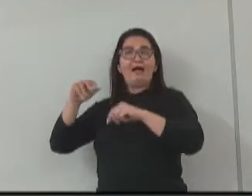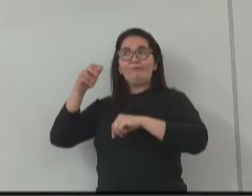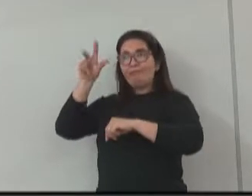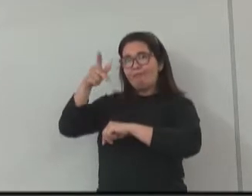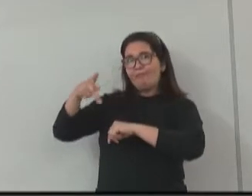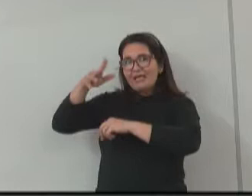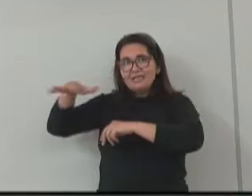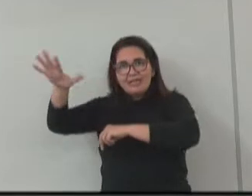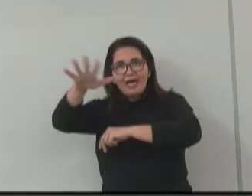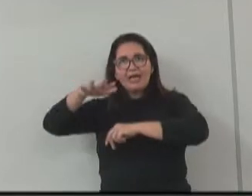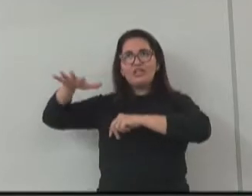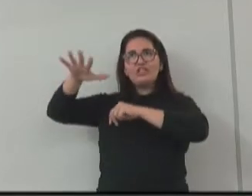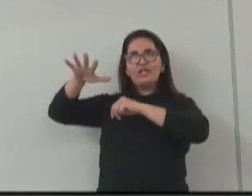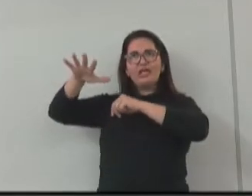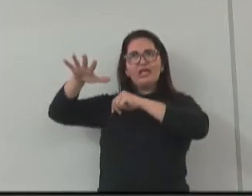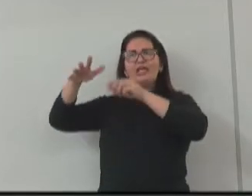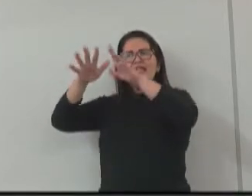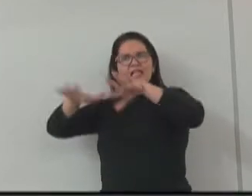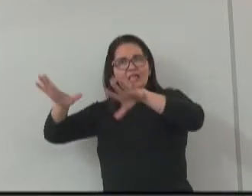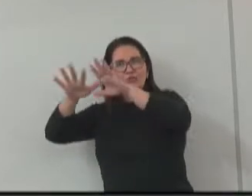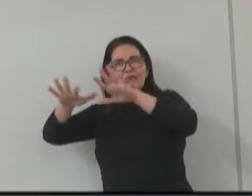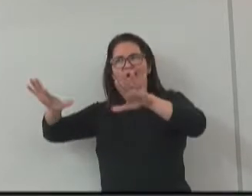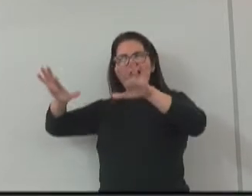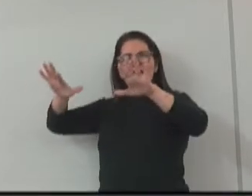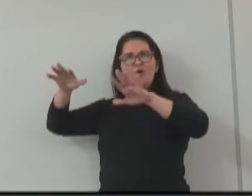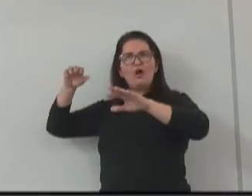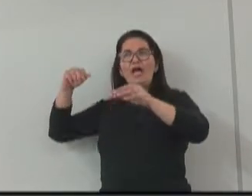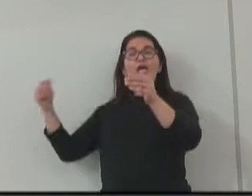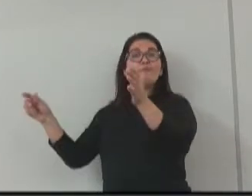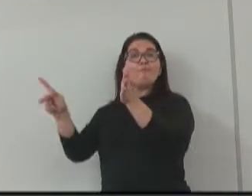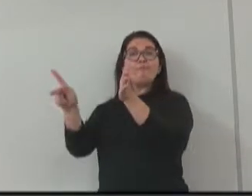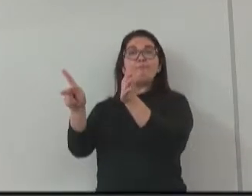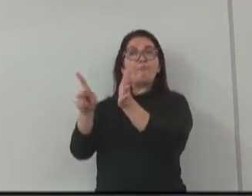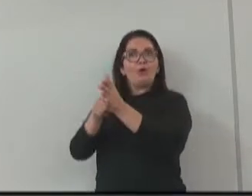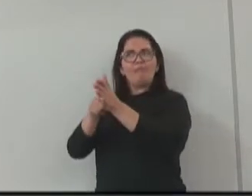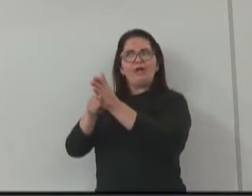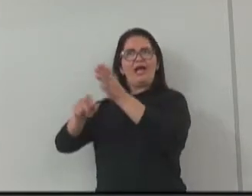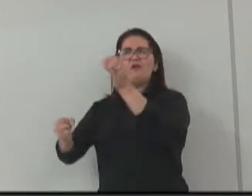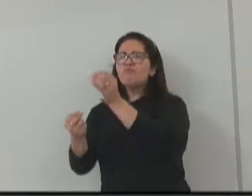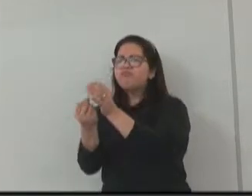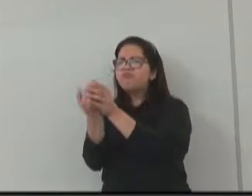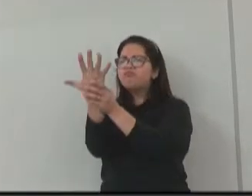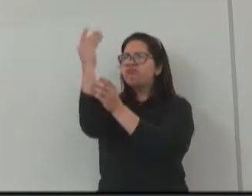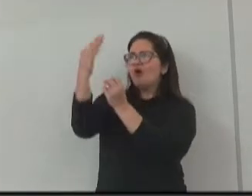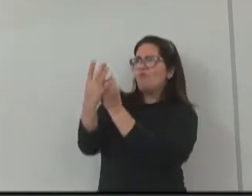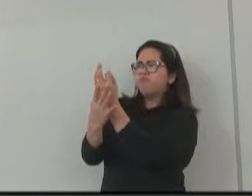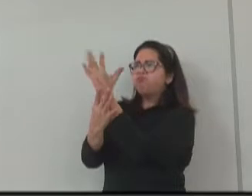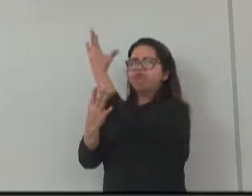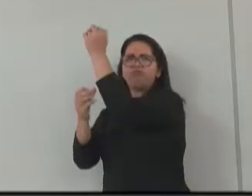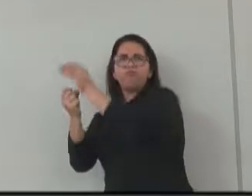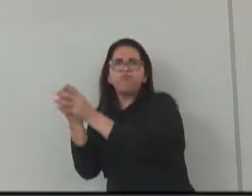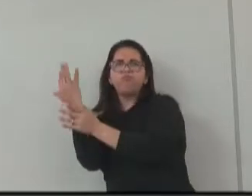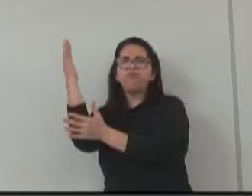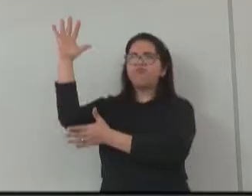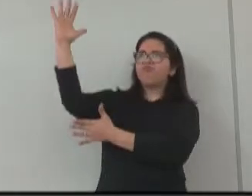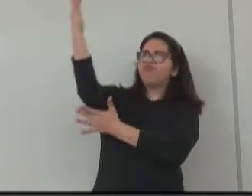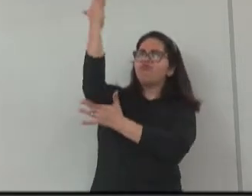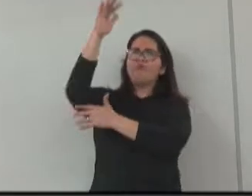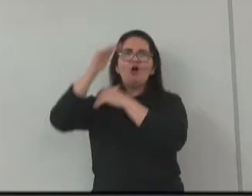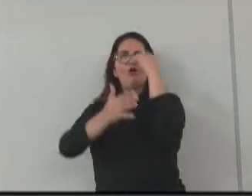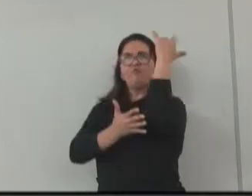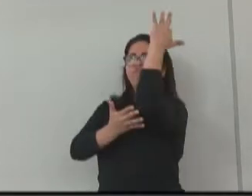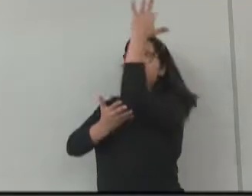sentidos. A paisagem natural é aquilo que vem de origem da natureza, sem interferência da mão humana, como a vegetação